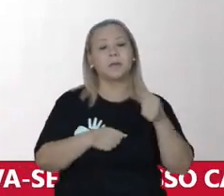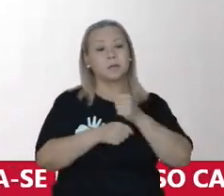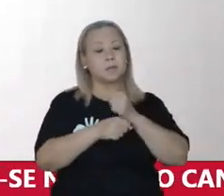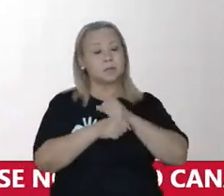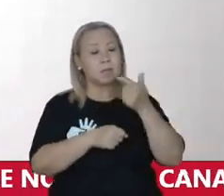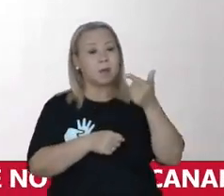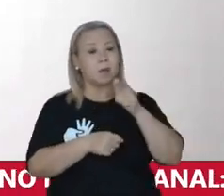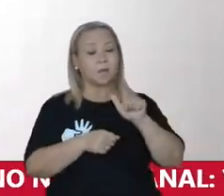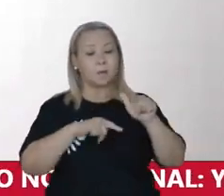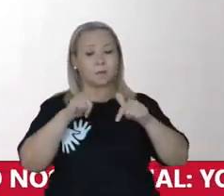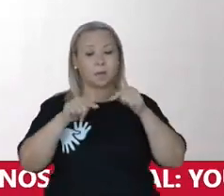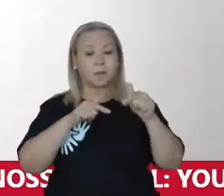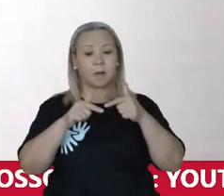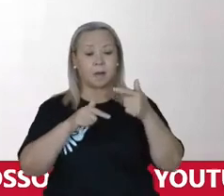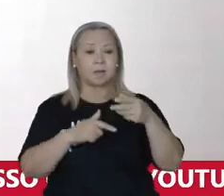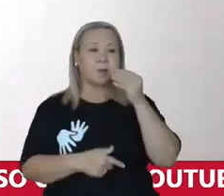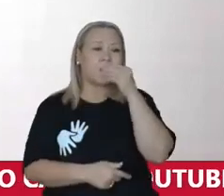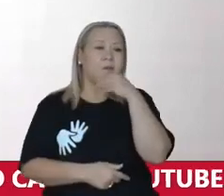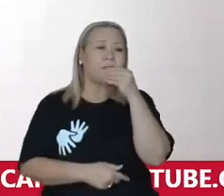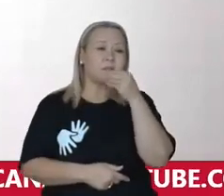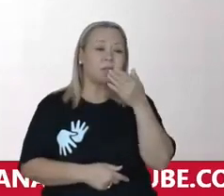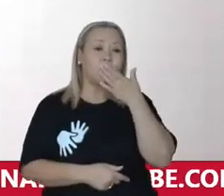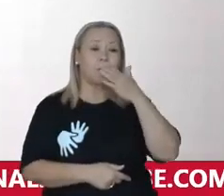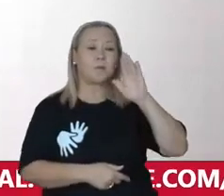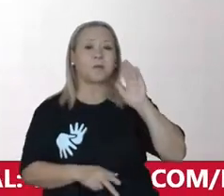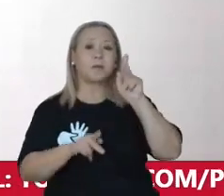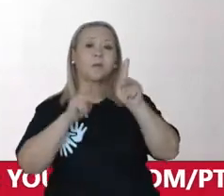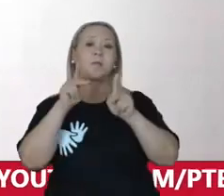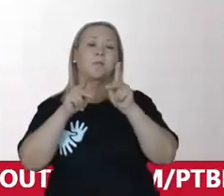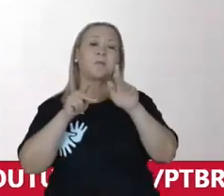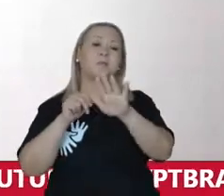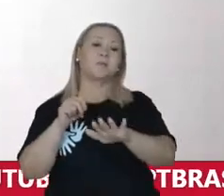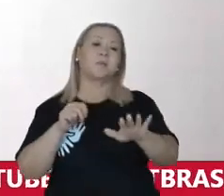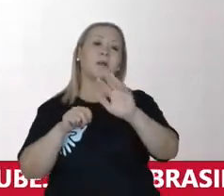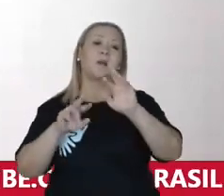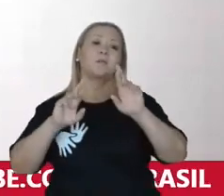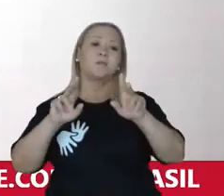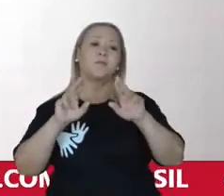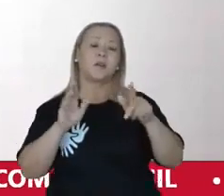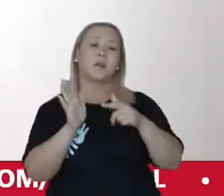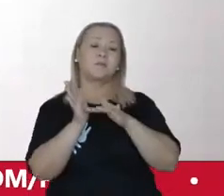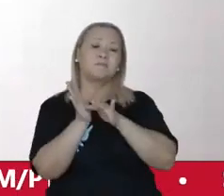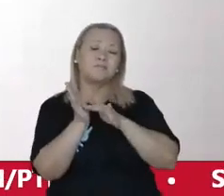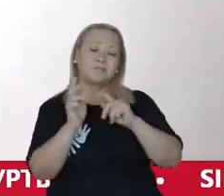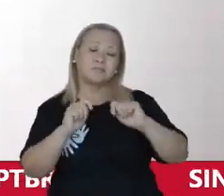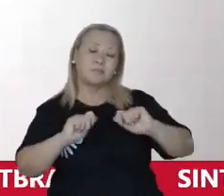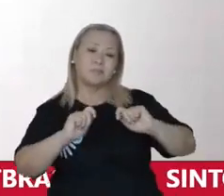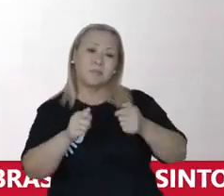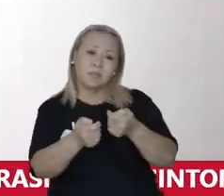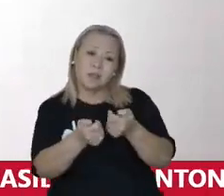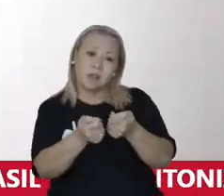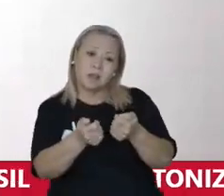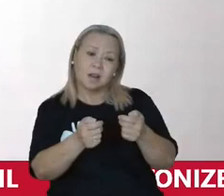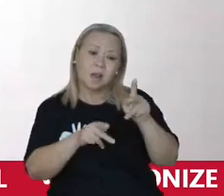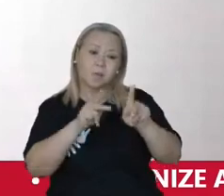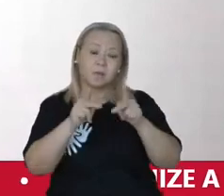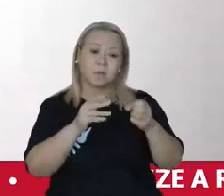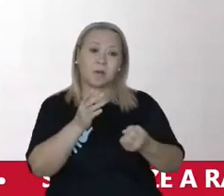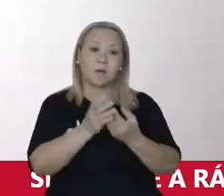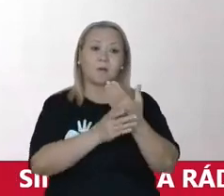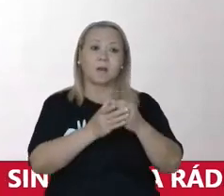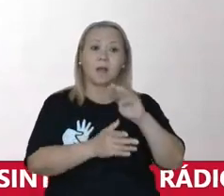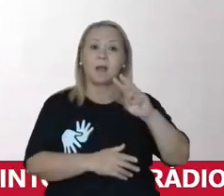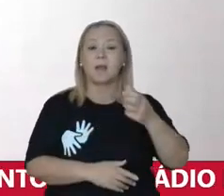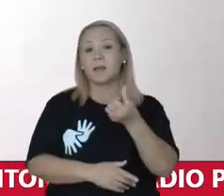para precarizar, mas prometeram para a população, né, para enganar a população, eles disseram que iria gerar 6 milhões